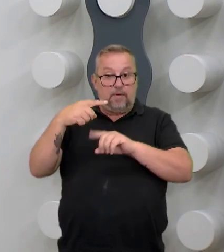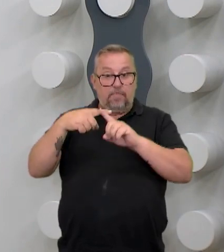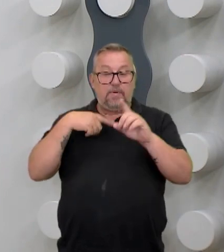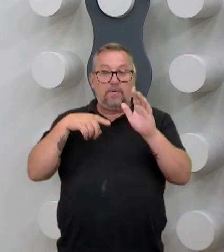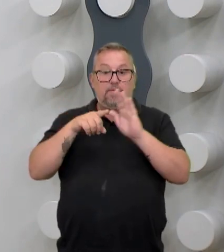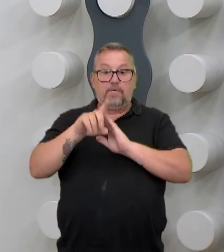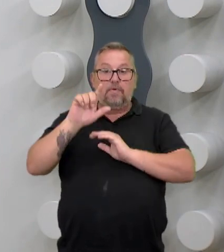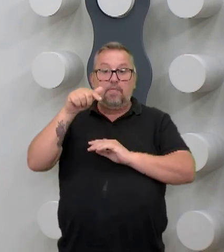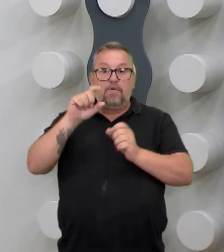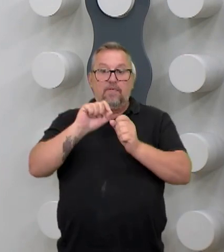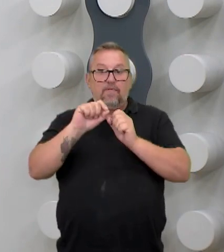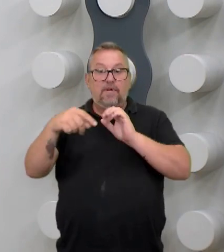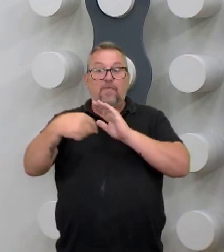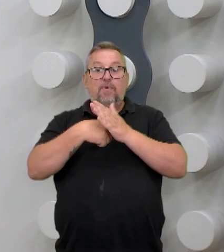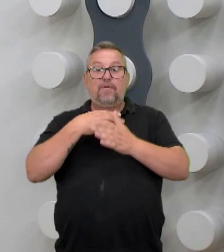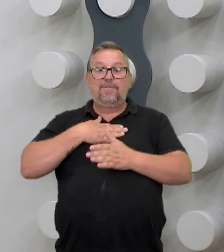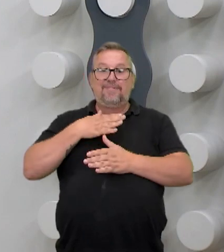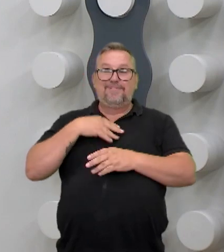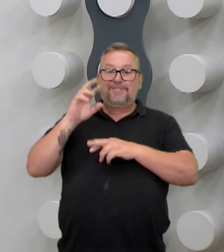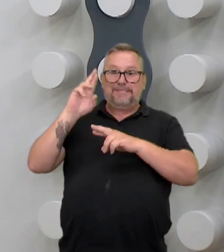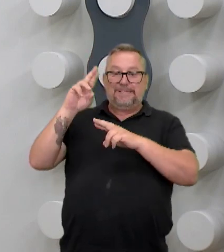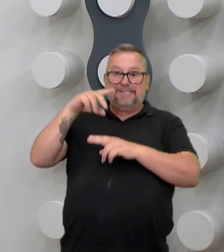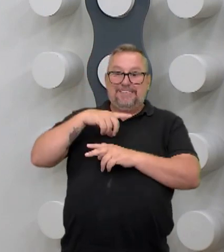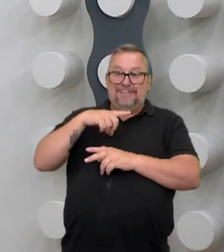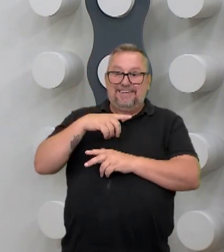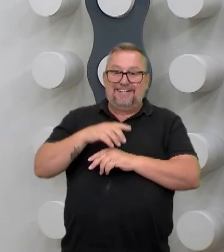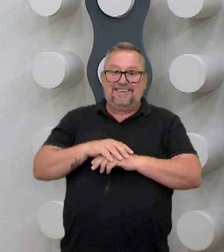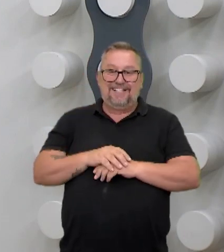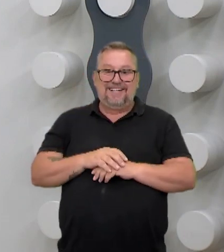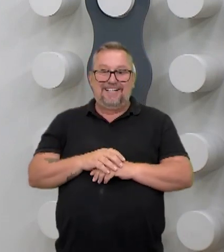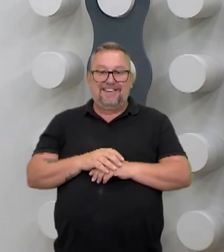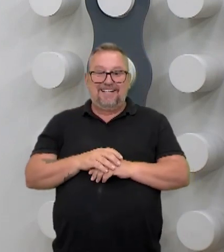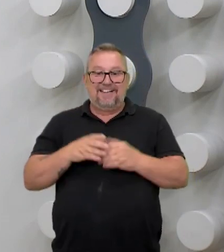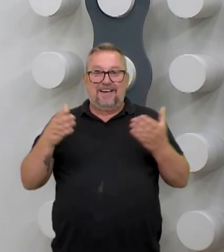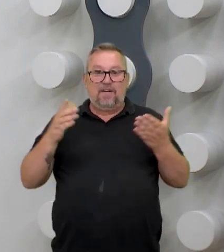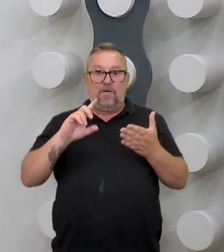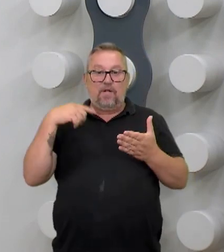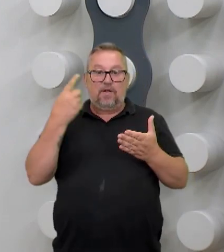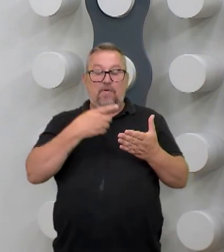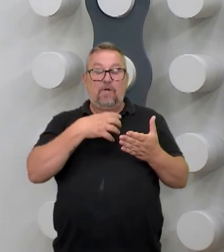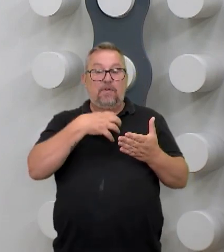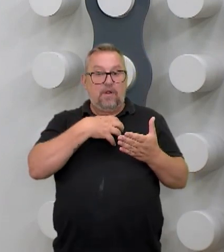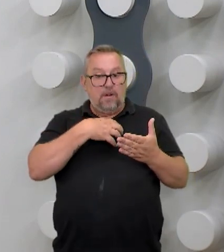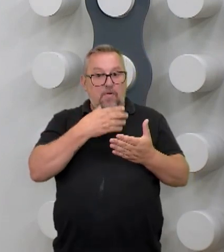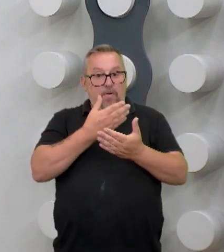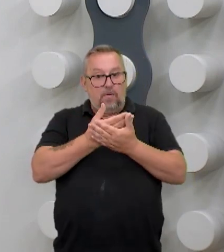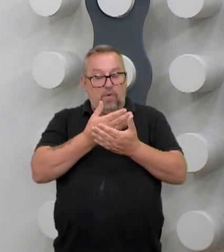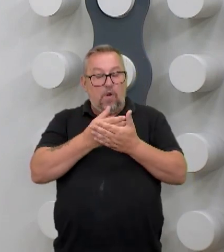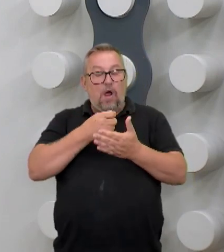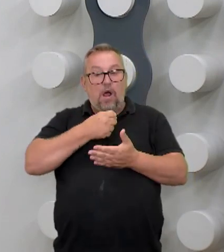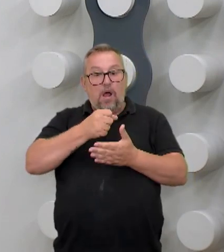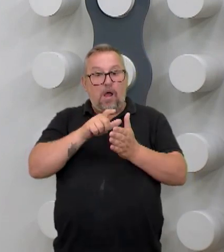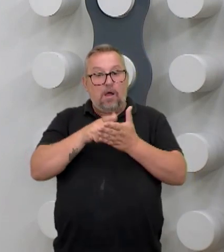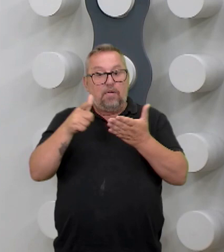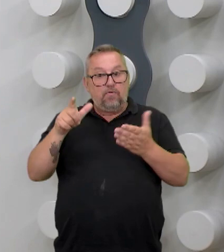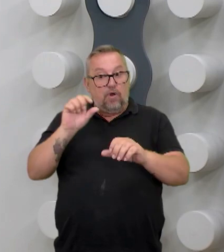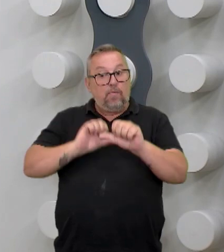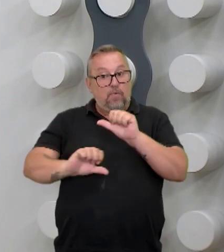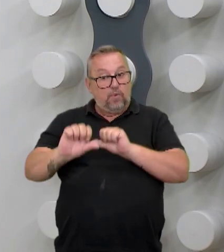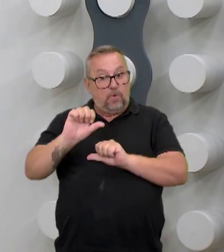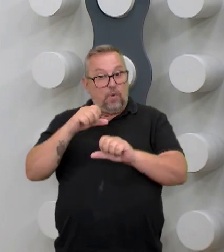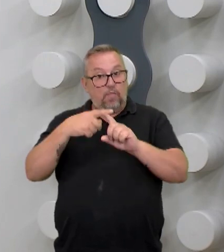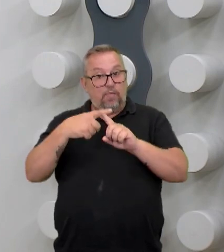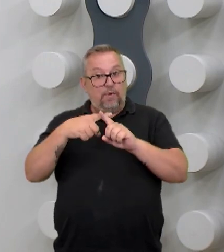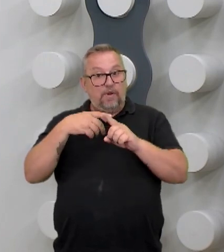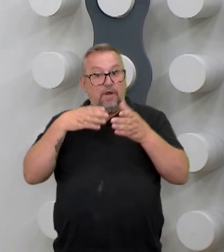pergunta deveria ser feita para mim também. Qual a expectativa que eu tenho, né? Já que agora a nossa forma de abordar o jornalismo já mudou um pouquinho. Porque agora a